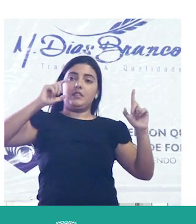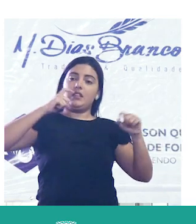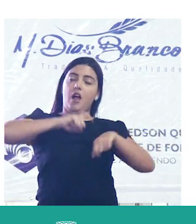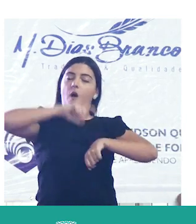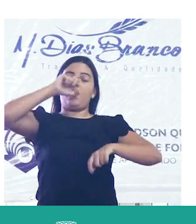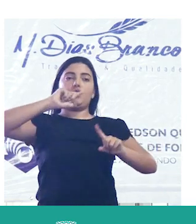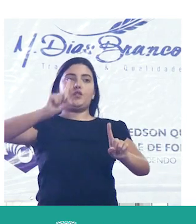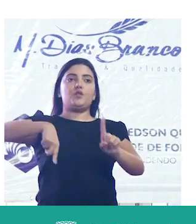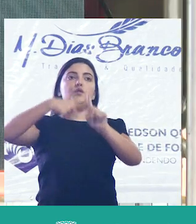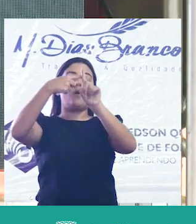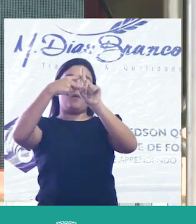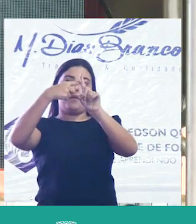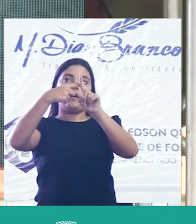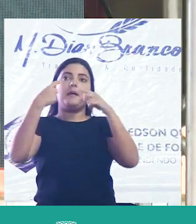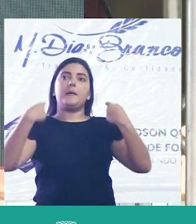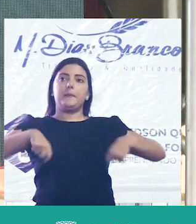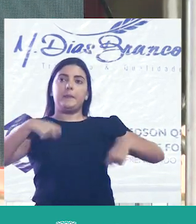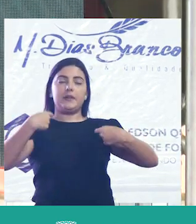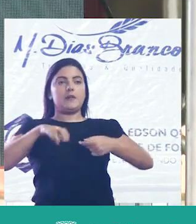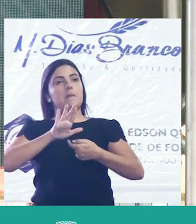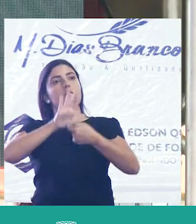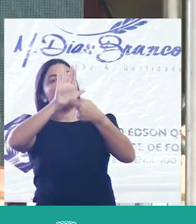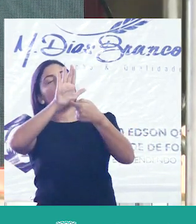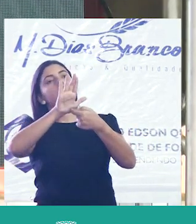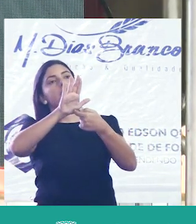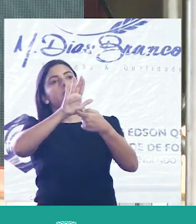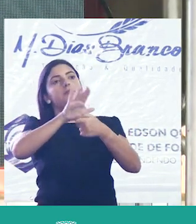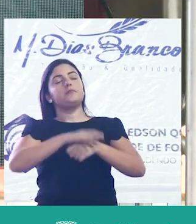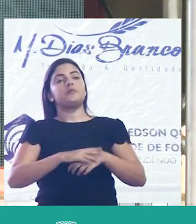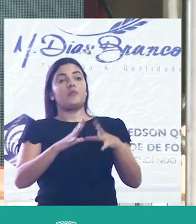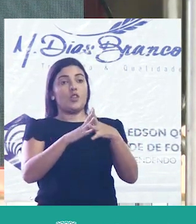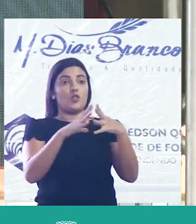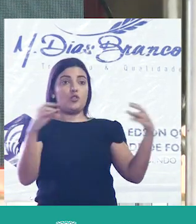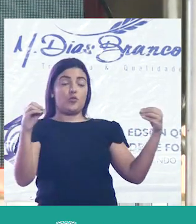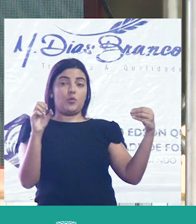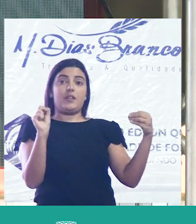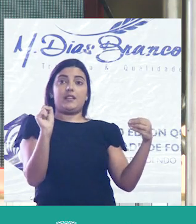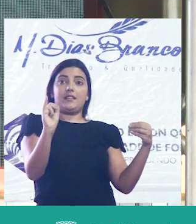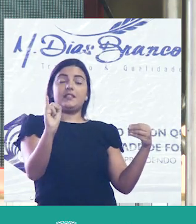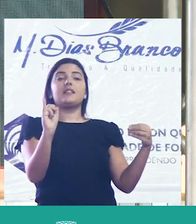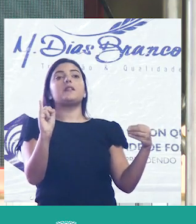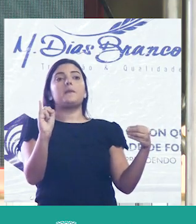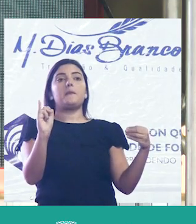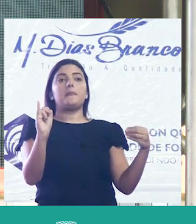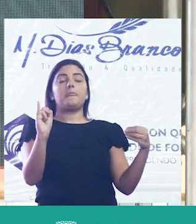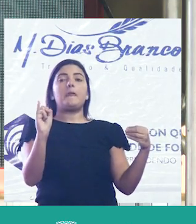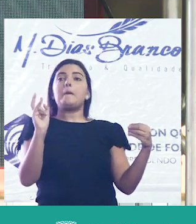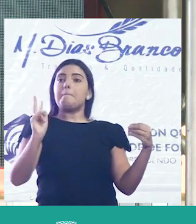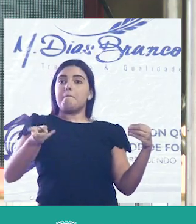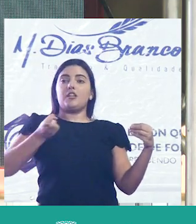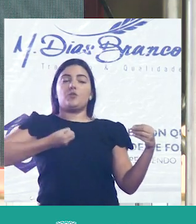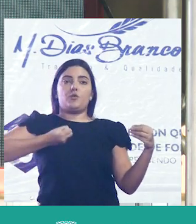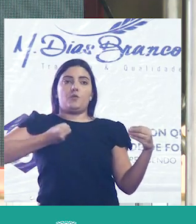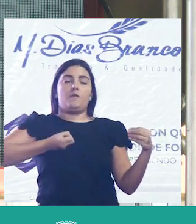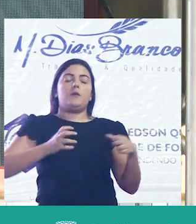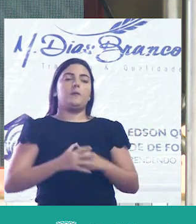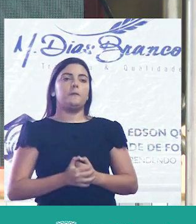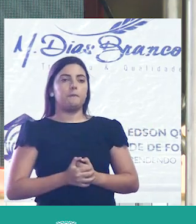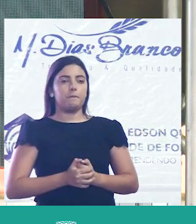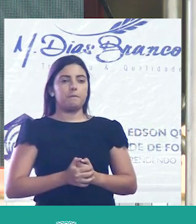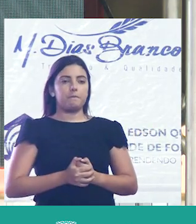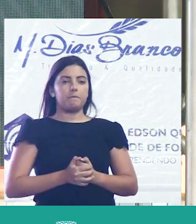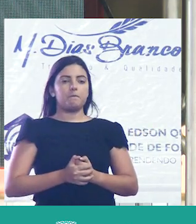2 equações, ela tem que desaparecer, e ela só desaparece se tiver em mesma quantidade. Então olha